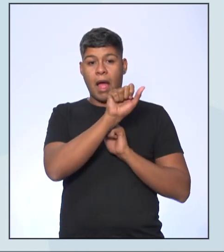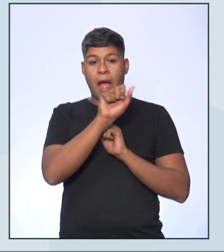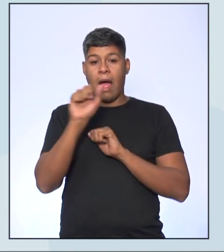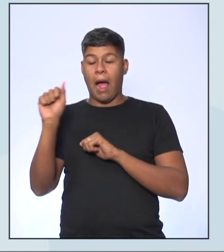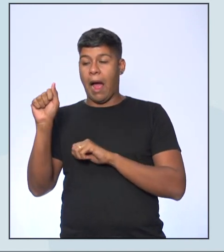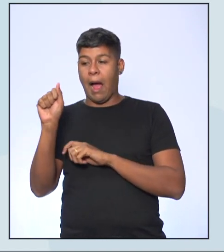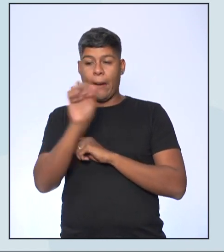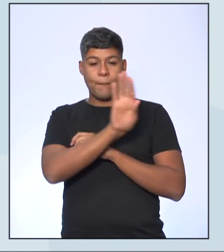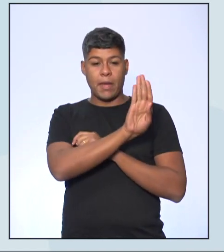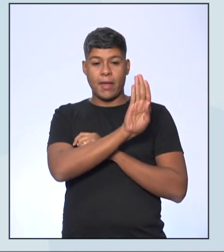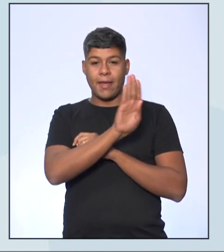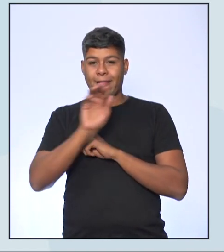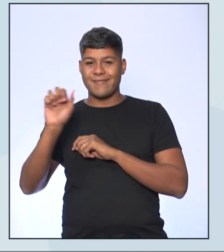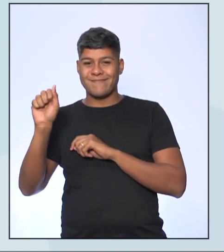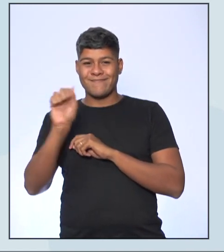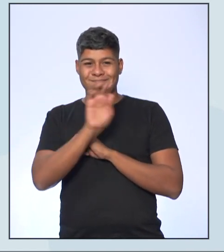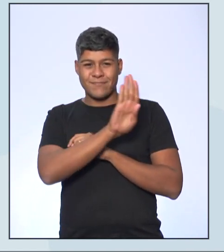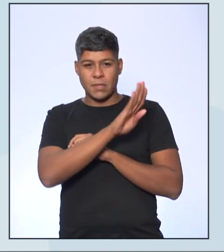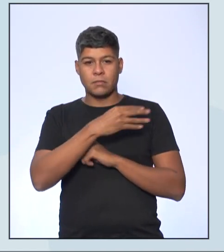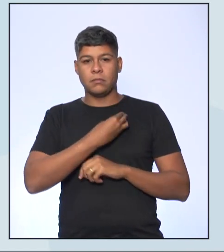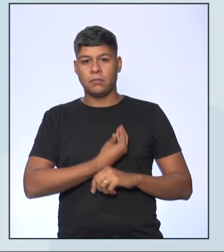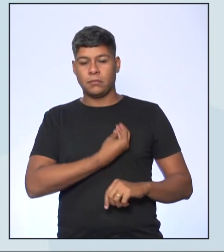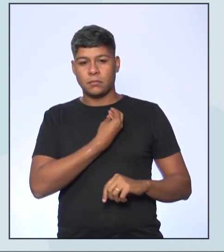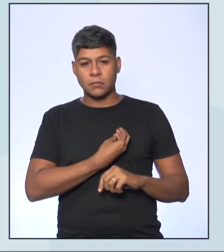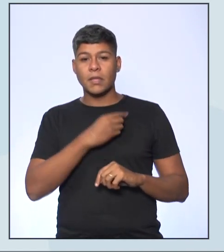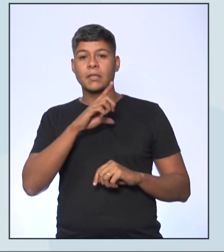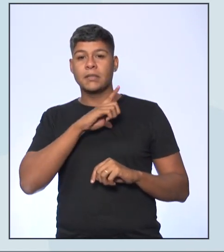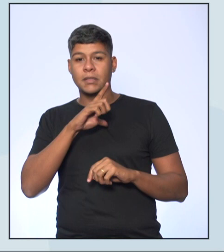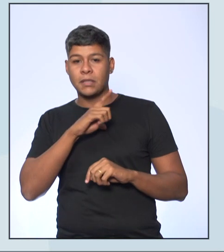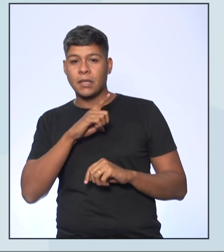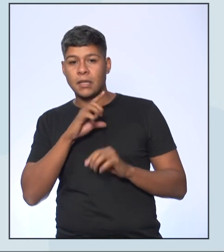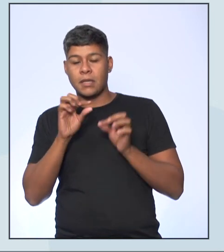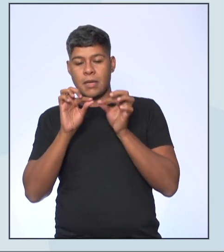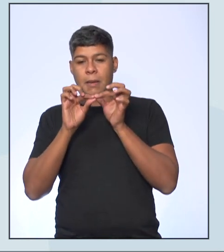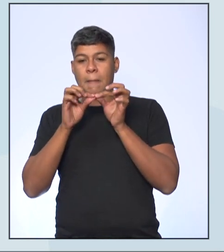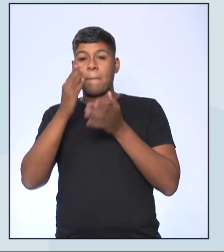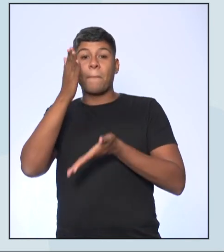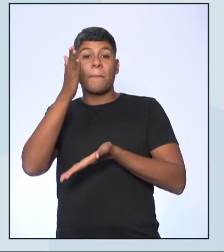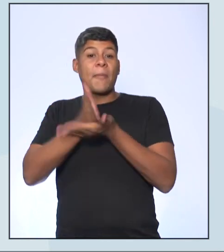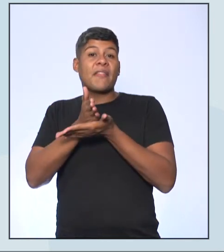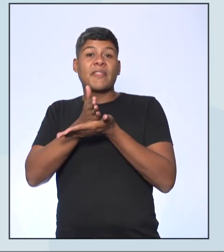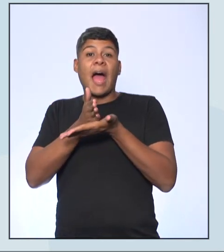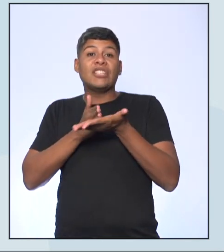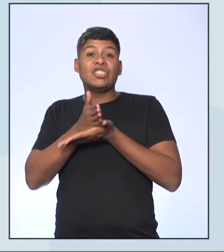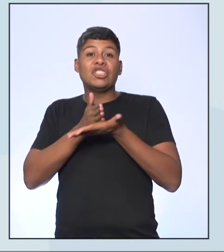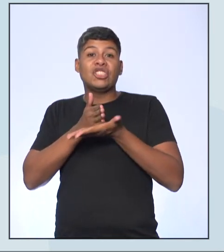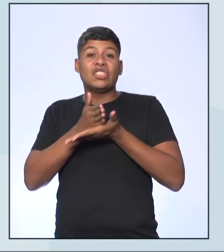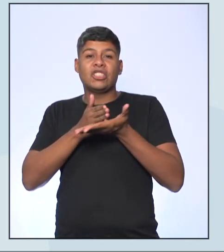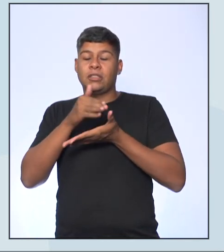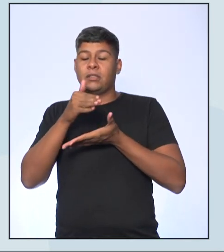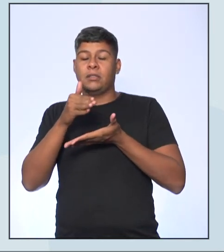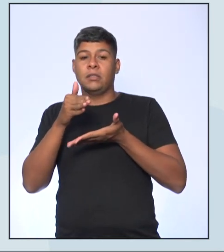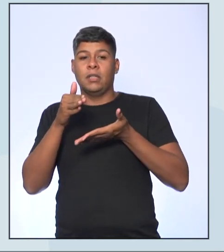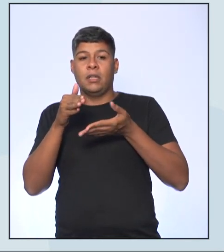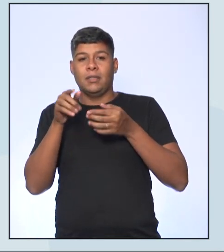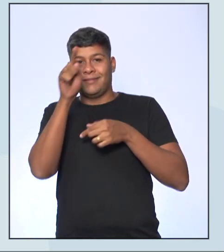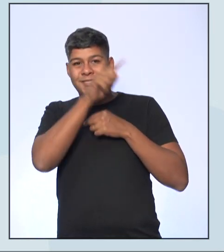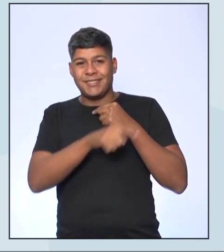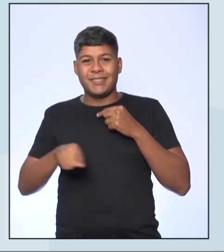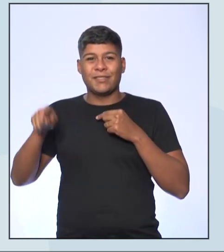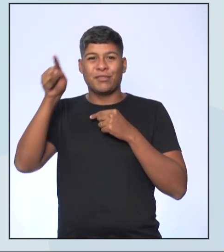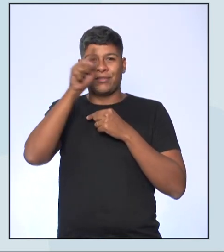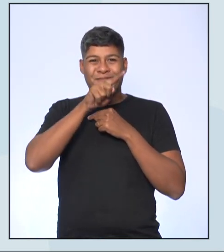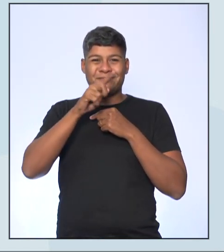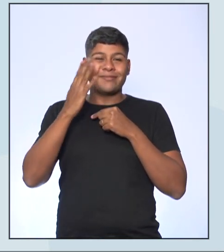uma extremidade à outra da circunferência, mede a metade do comprimento da circunferência. Então,